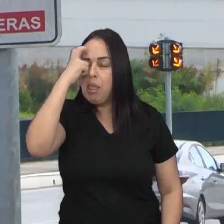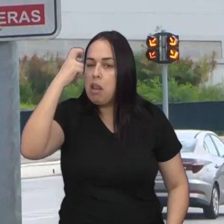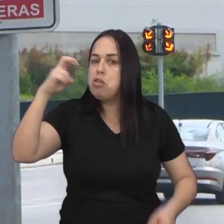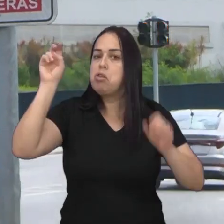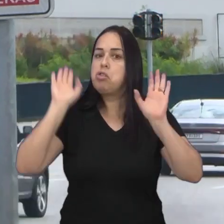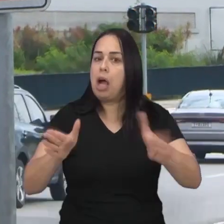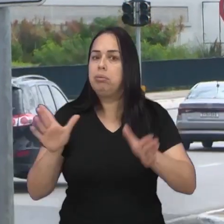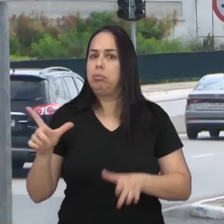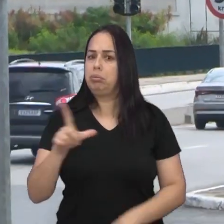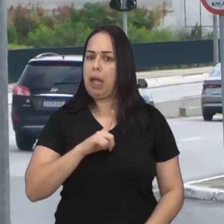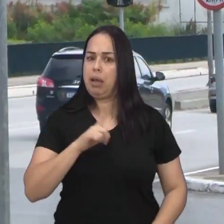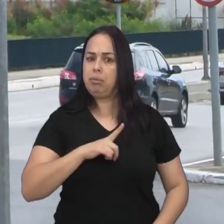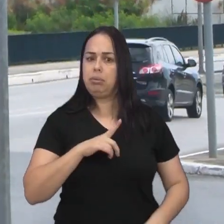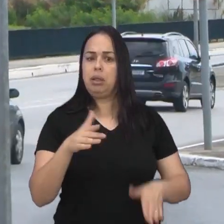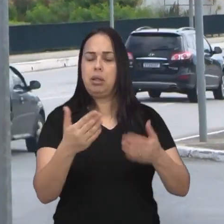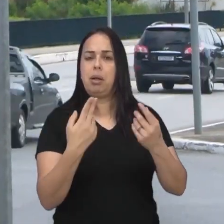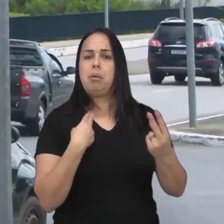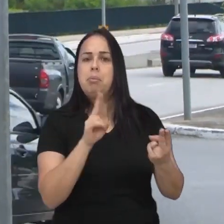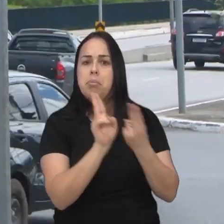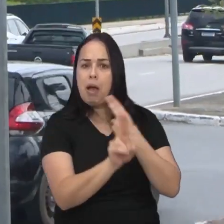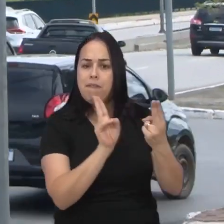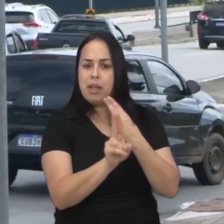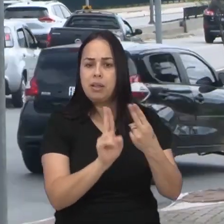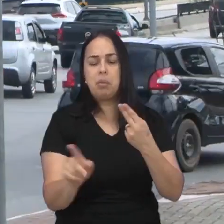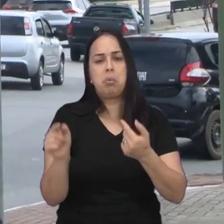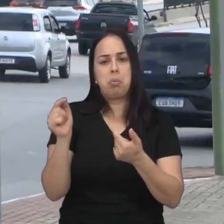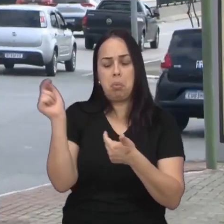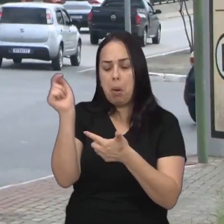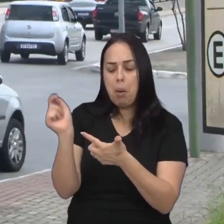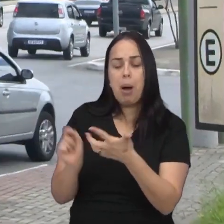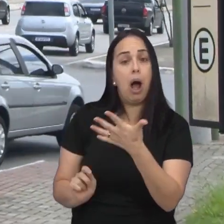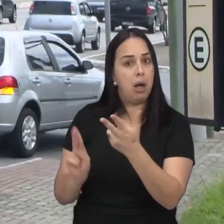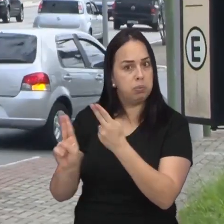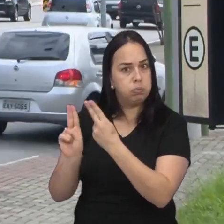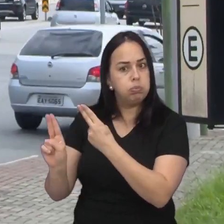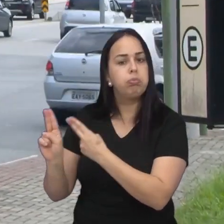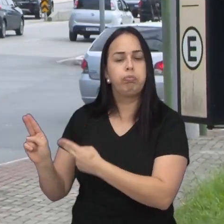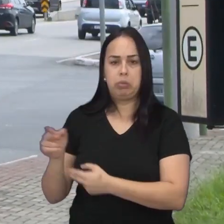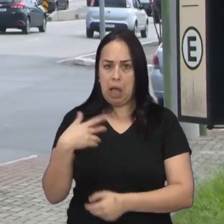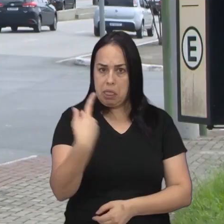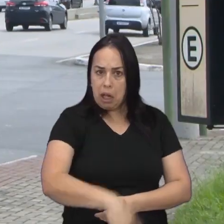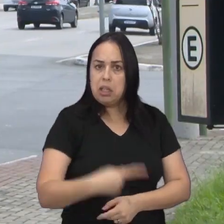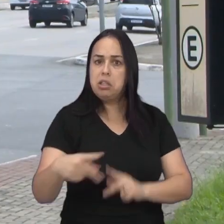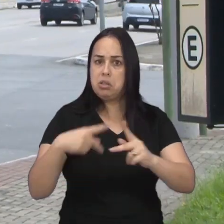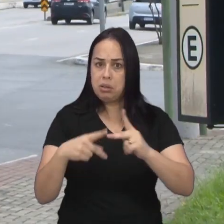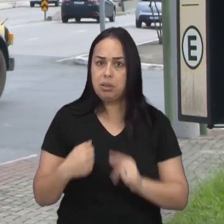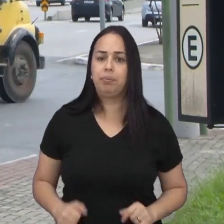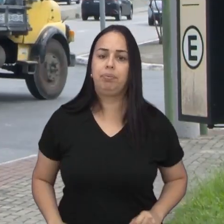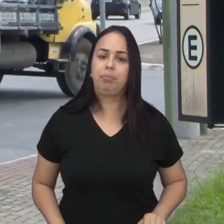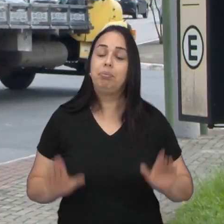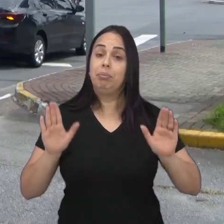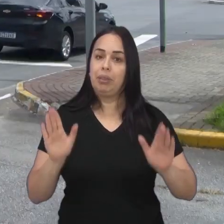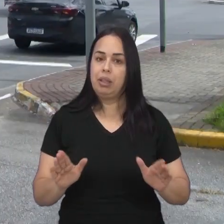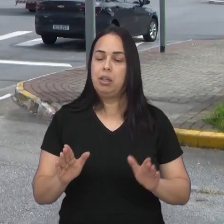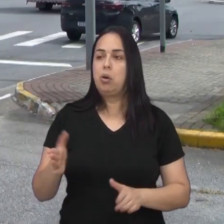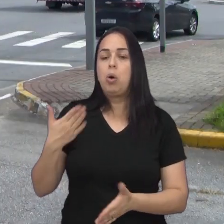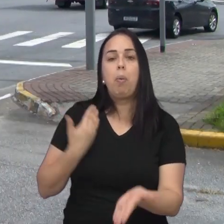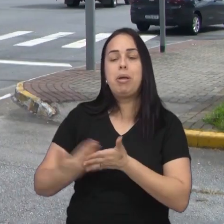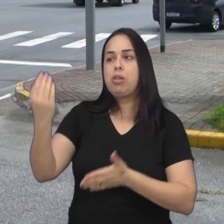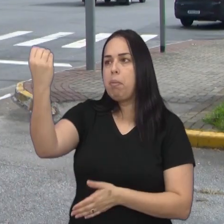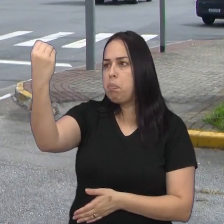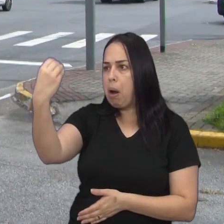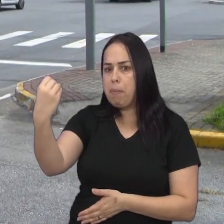já estão presentes em grandes vias, como Bacabal, Juscelino Kubitschek e Engenheiro Francisco José Longo. Desde